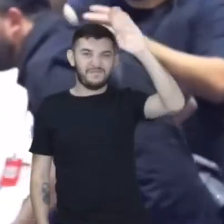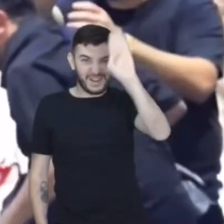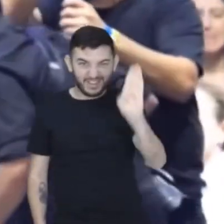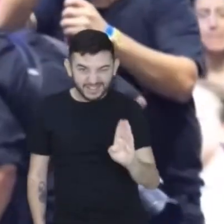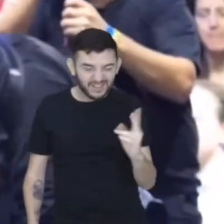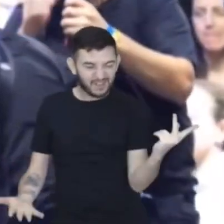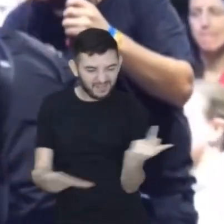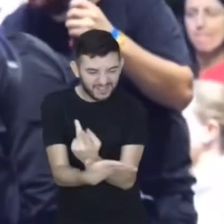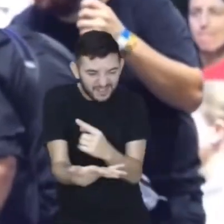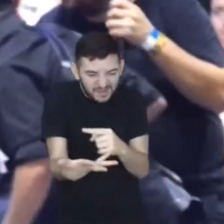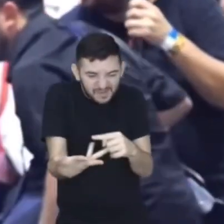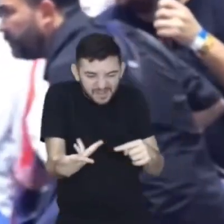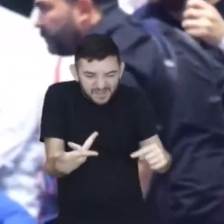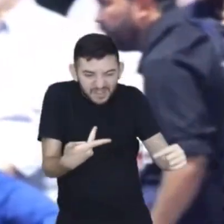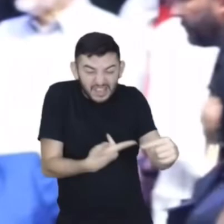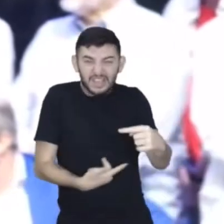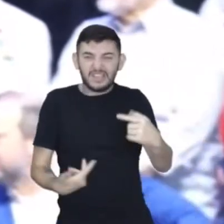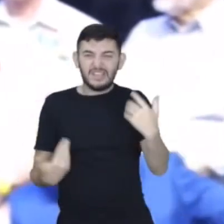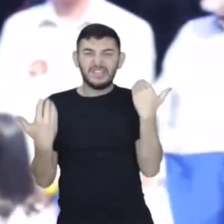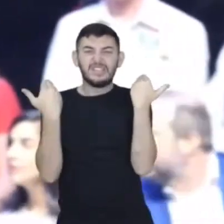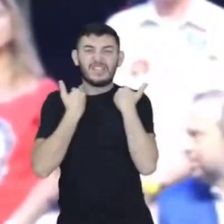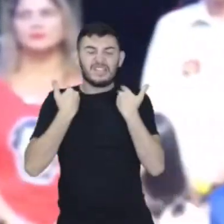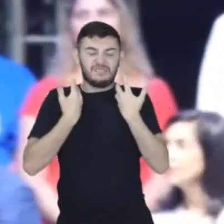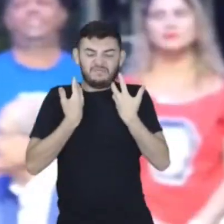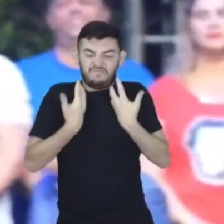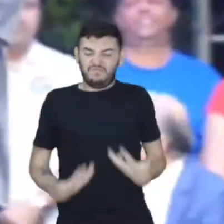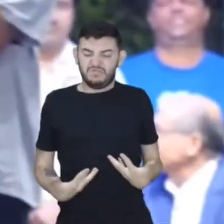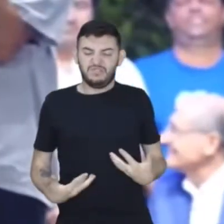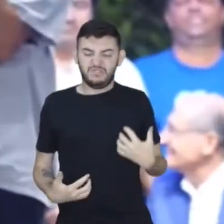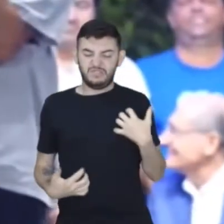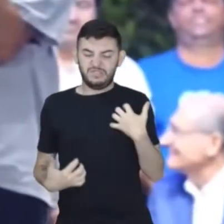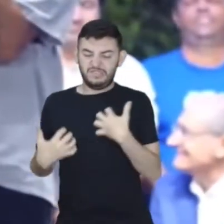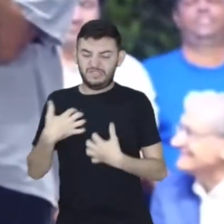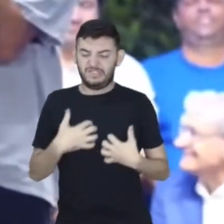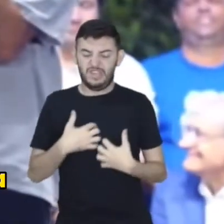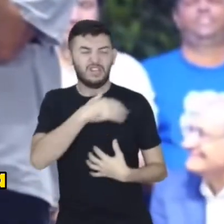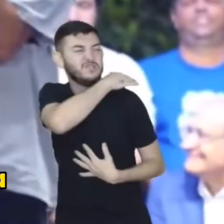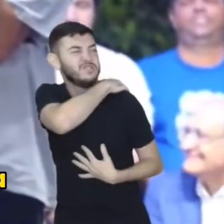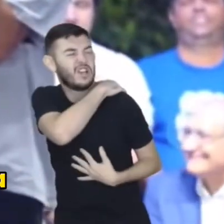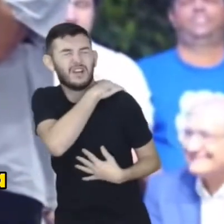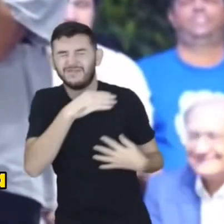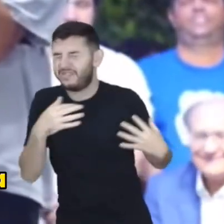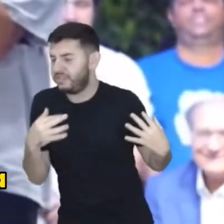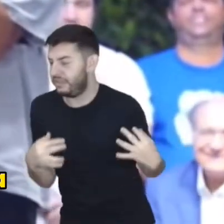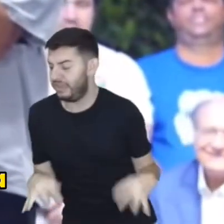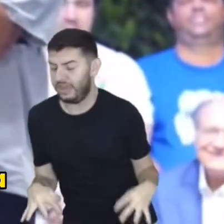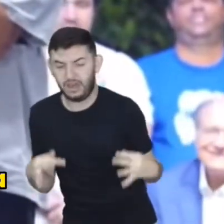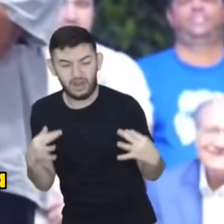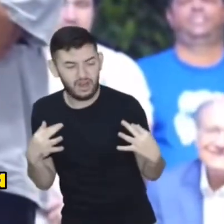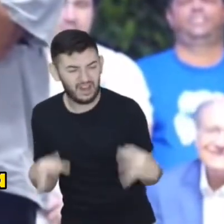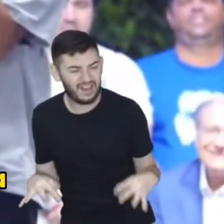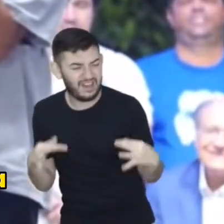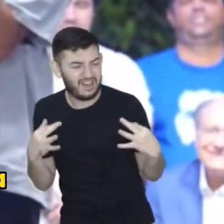a gente tá amarrado a gente tá com as costas doendo de tanta pontuada que a